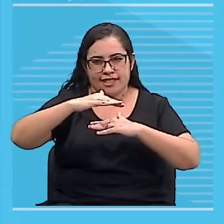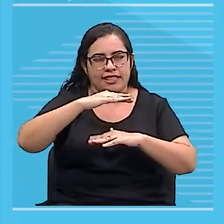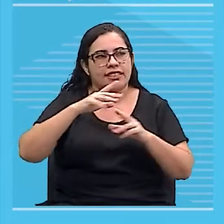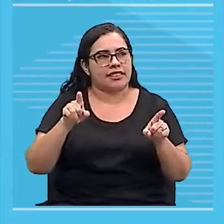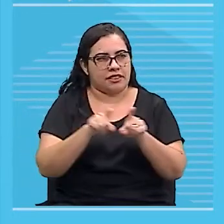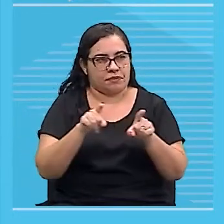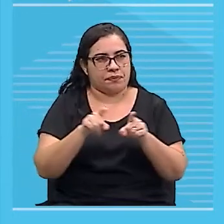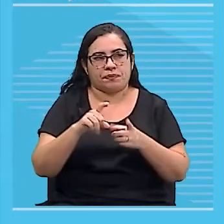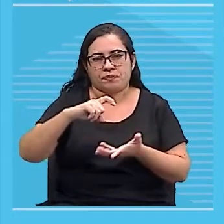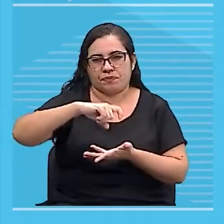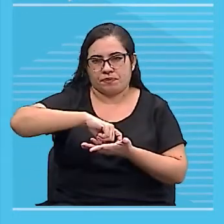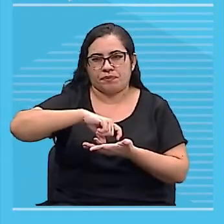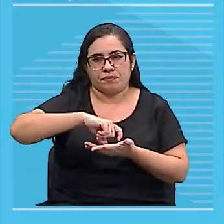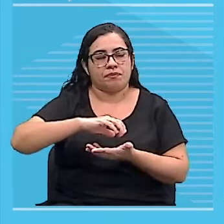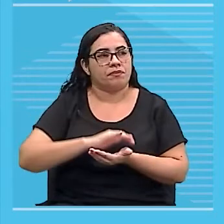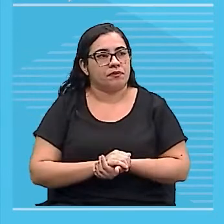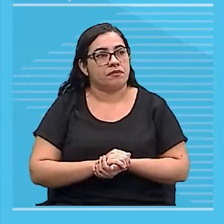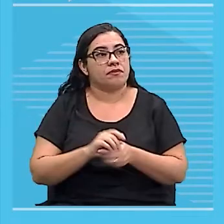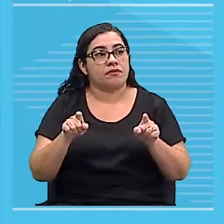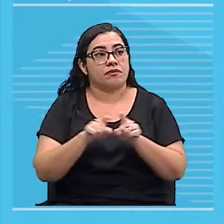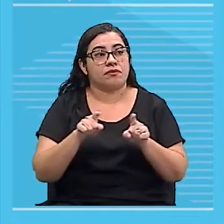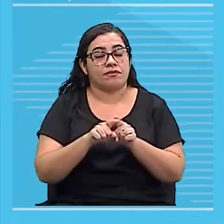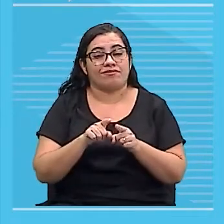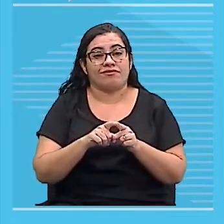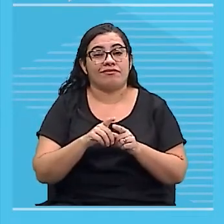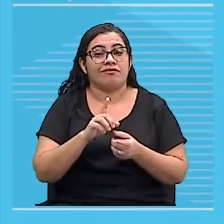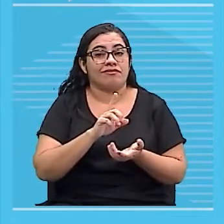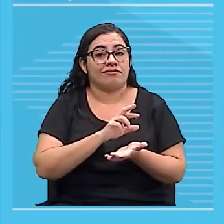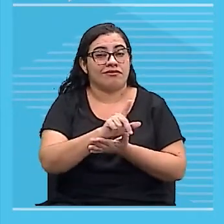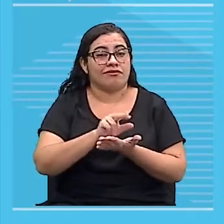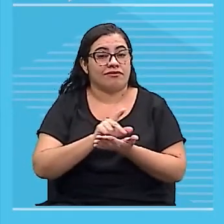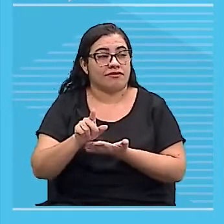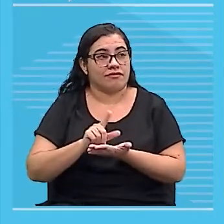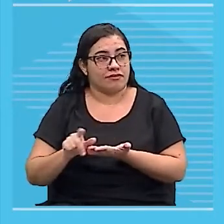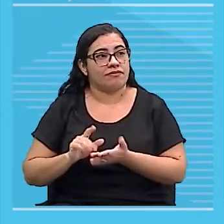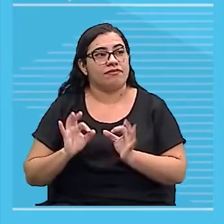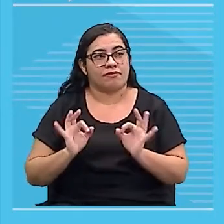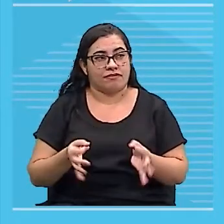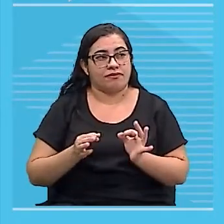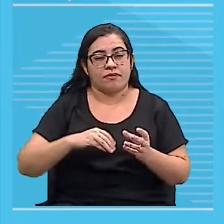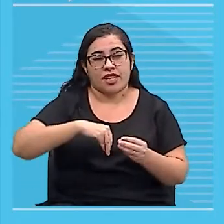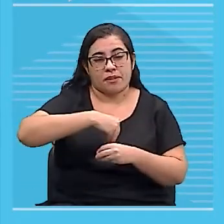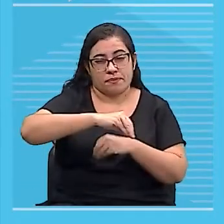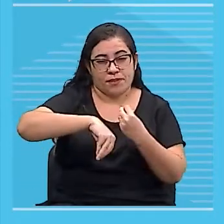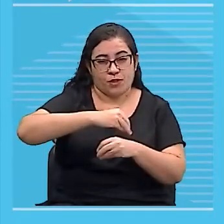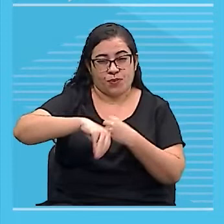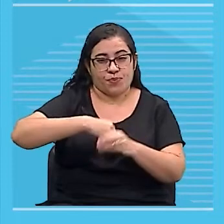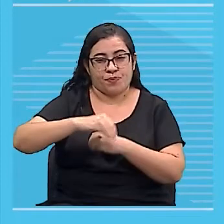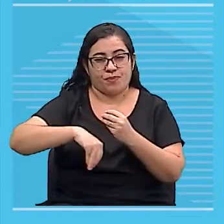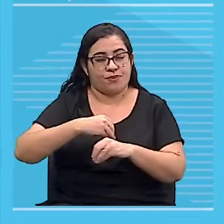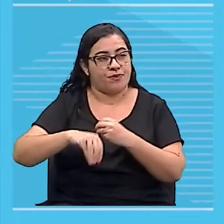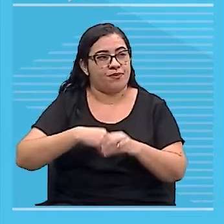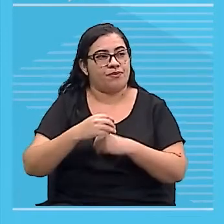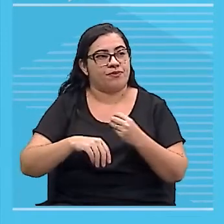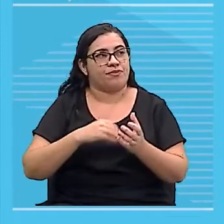também tenho, né? E também tenho a associação mista, que é uma mistura, é uma